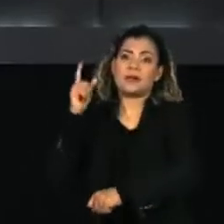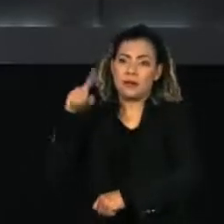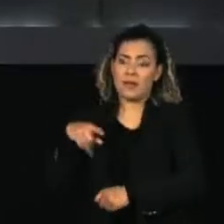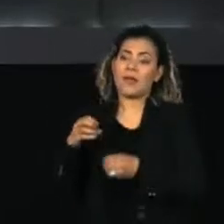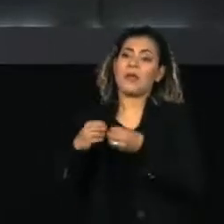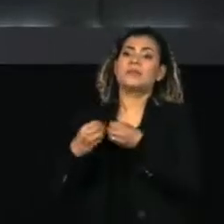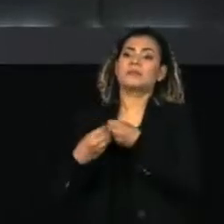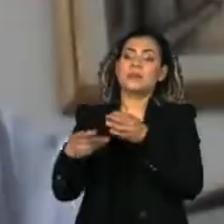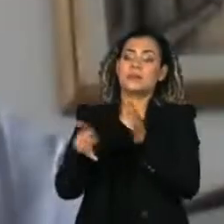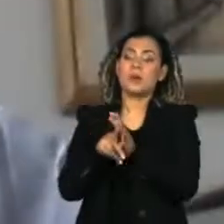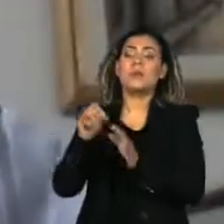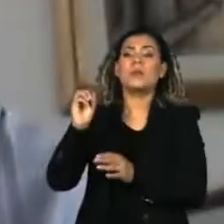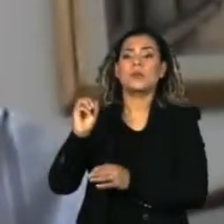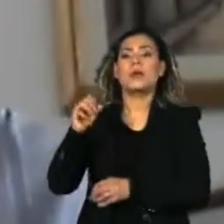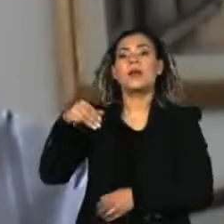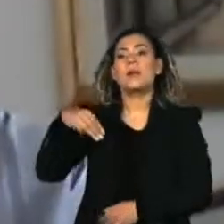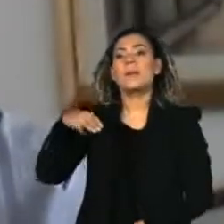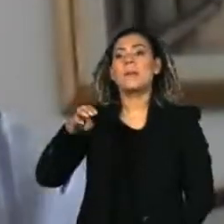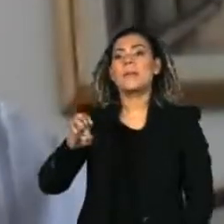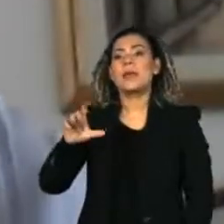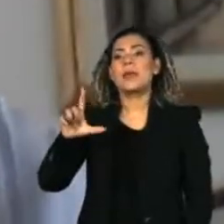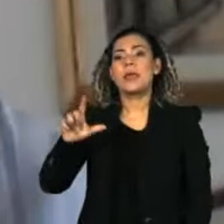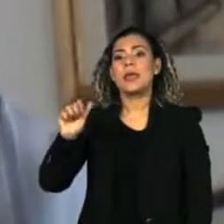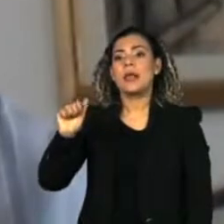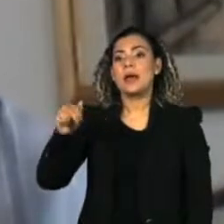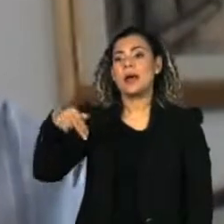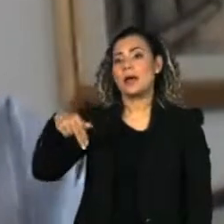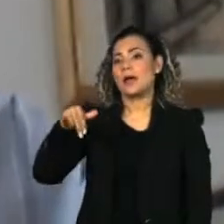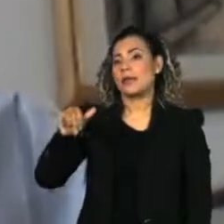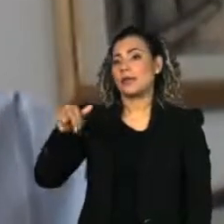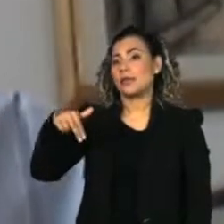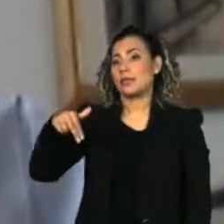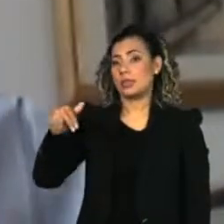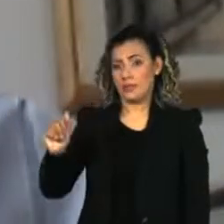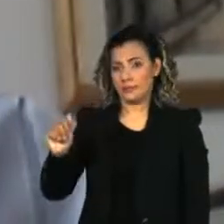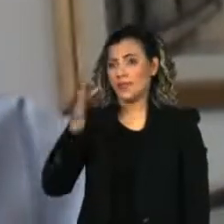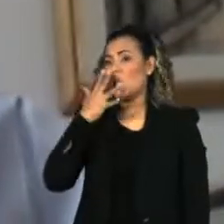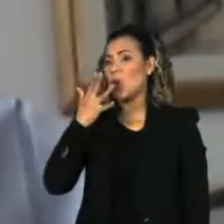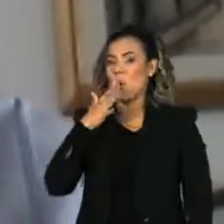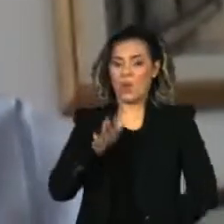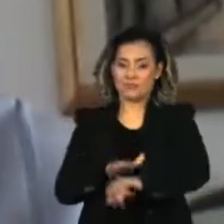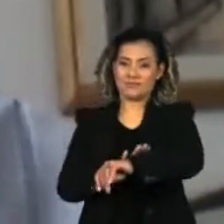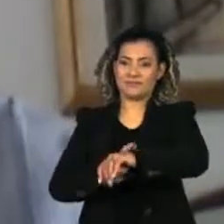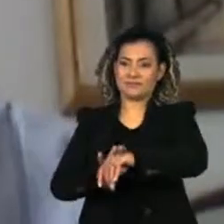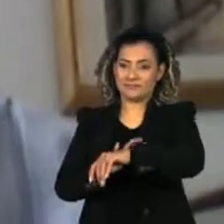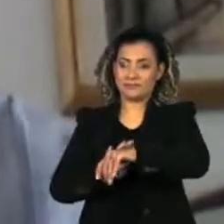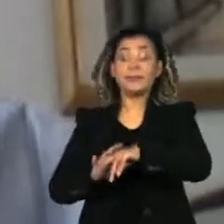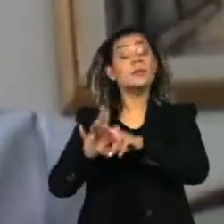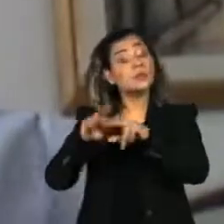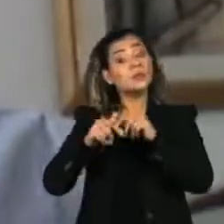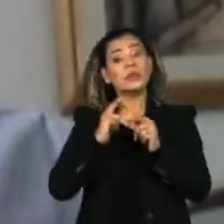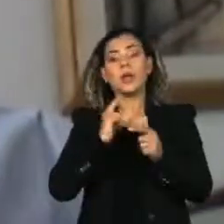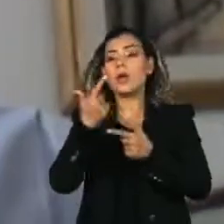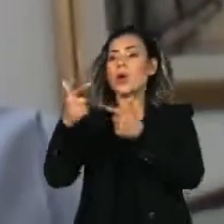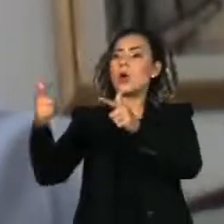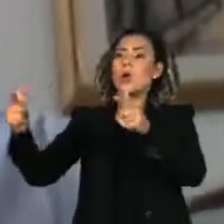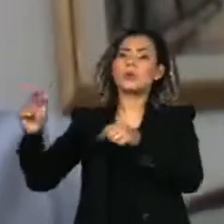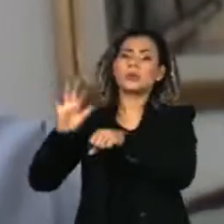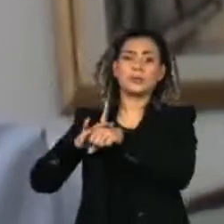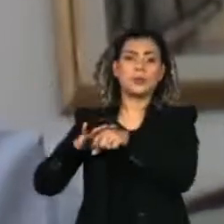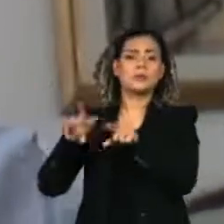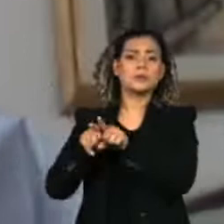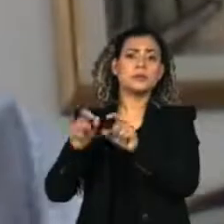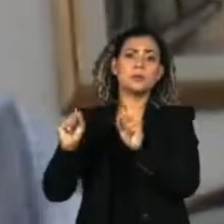melanócitos da pele. Existem algumas doenças outras que podem comprometer melanócitos